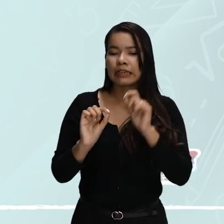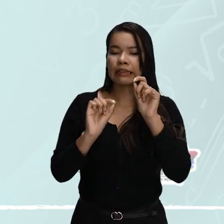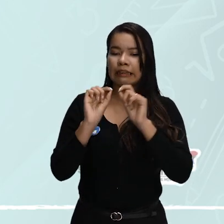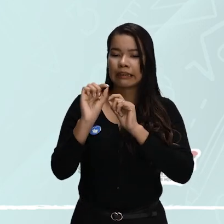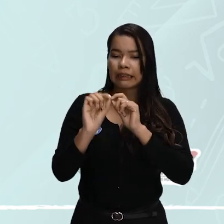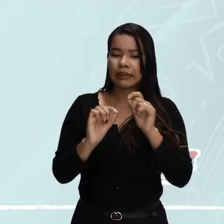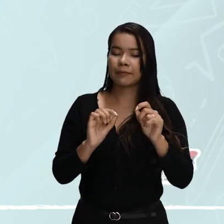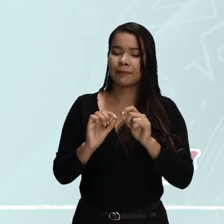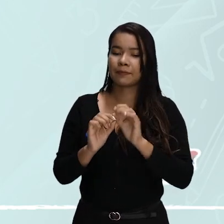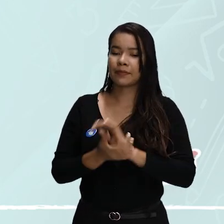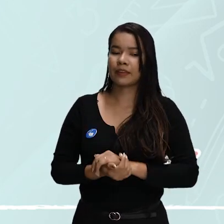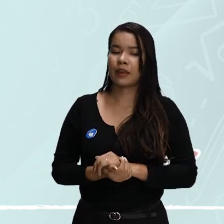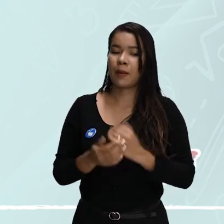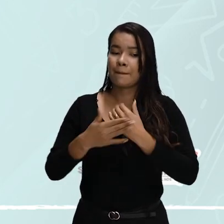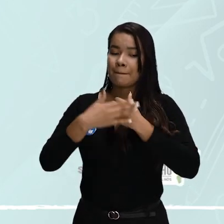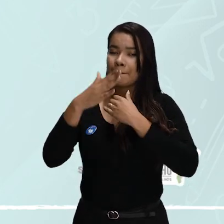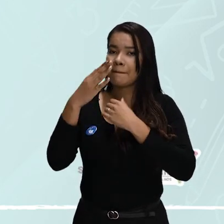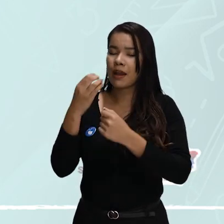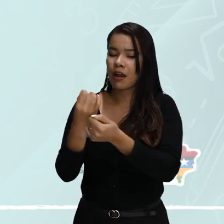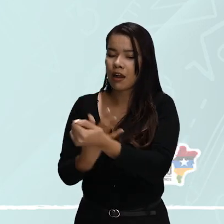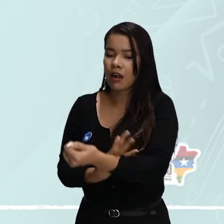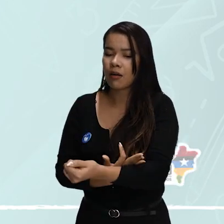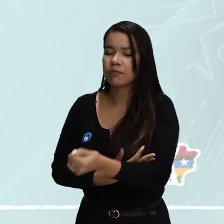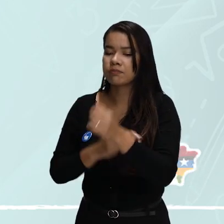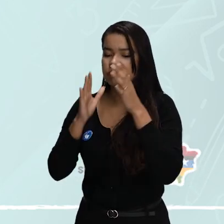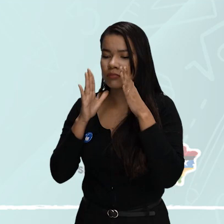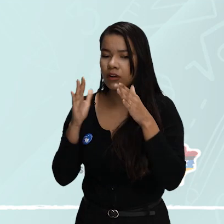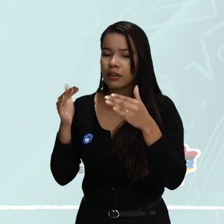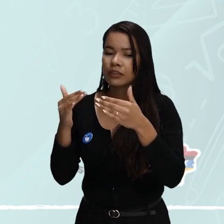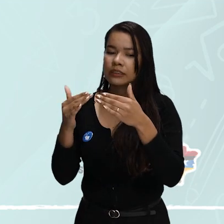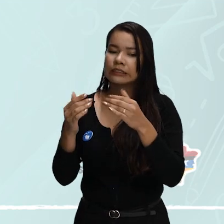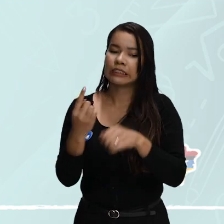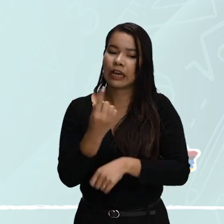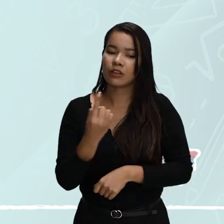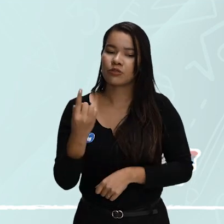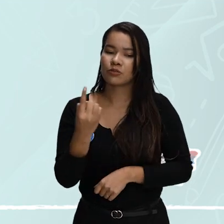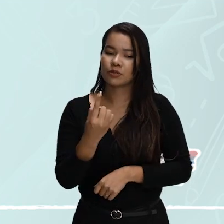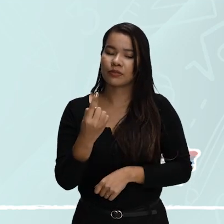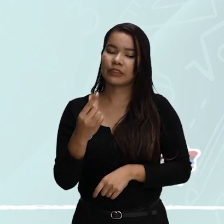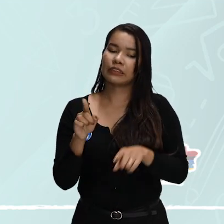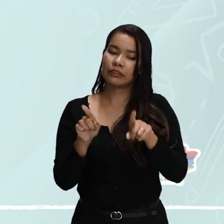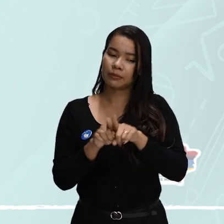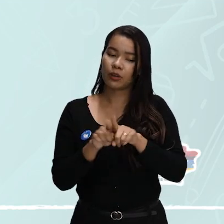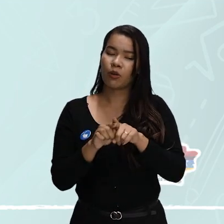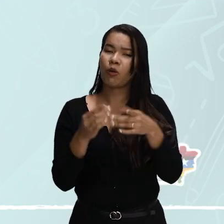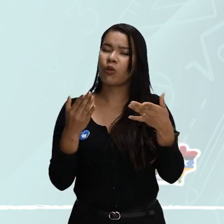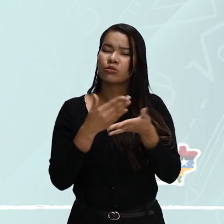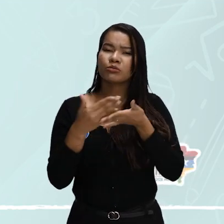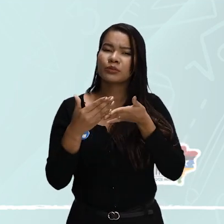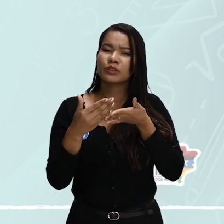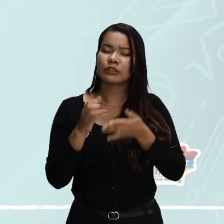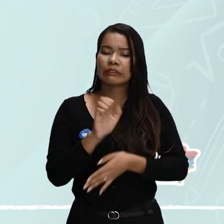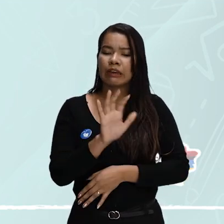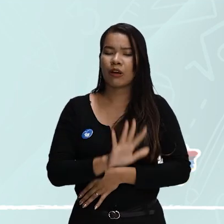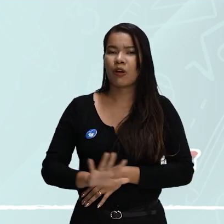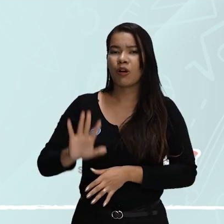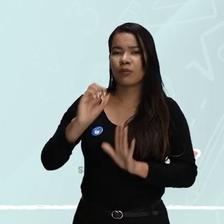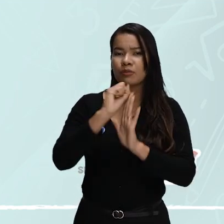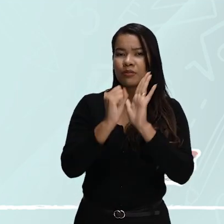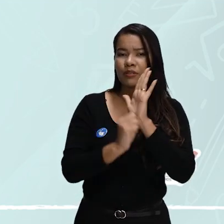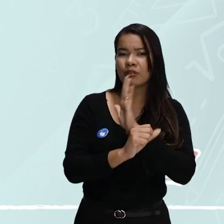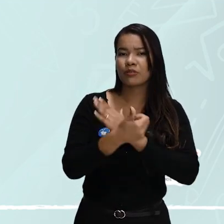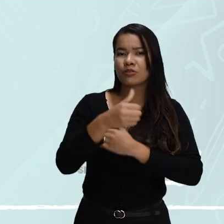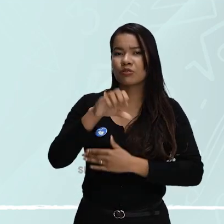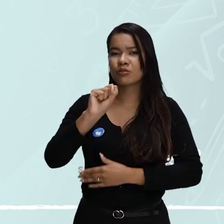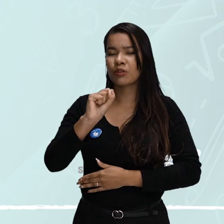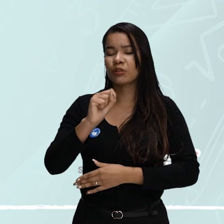privilegia as emoções, a subjetividade e o individualismo. Onde surgiu o romantismo? Na Europa, no século XVIII, no